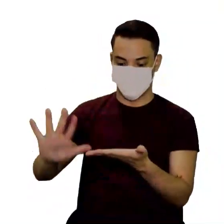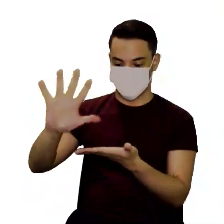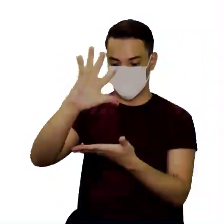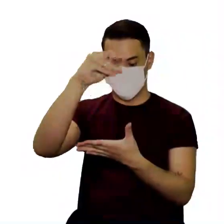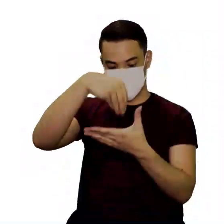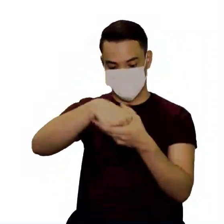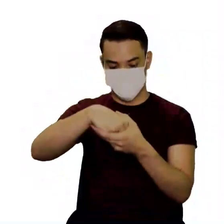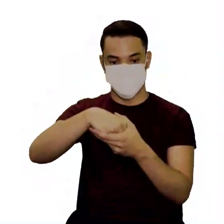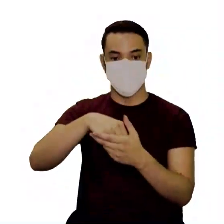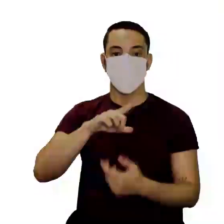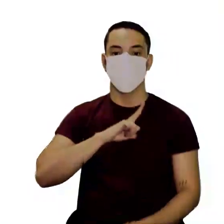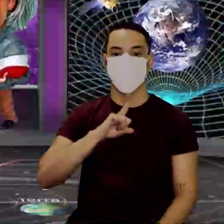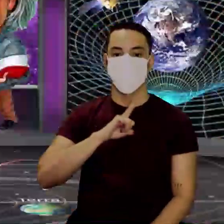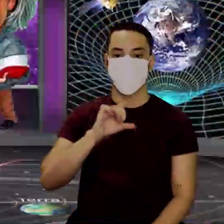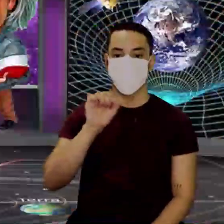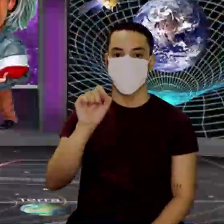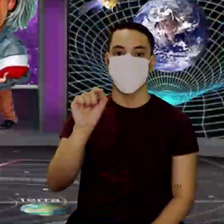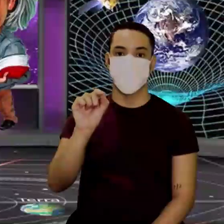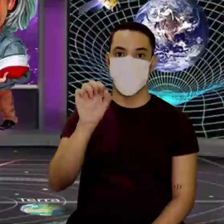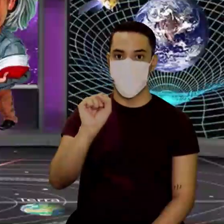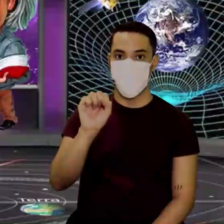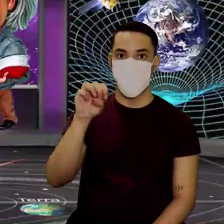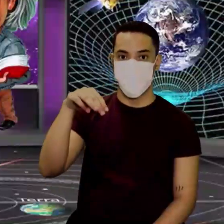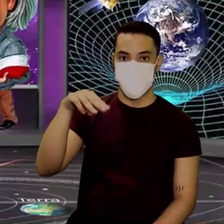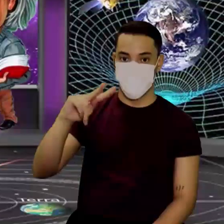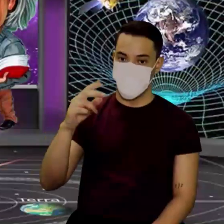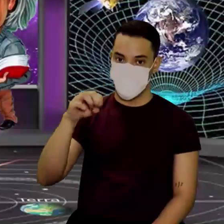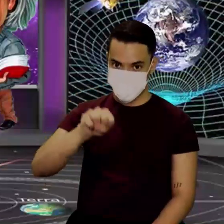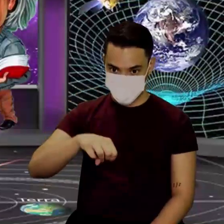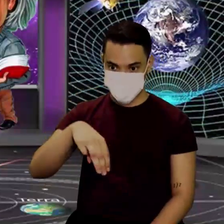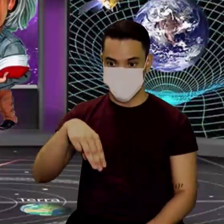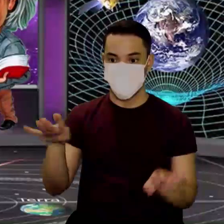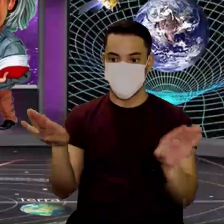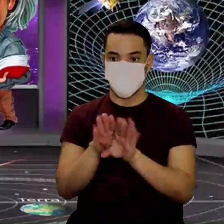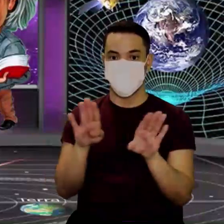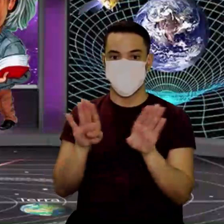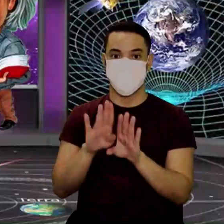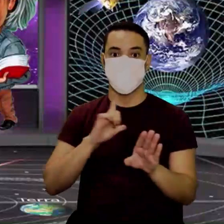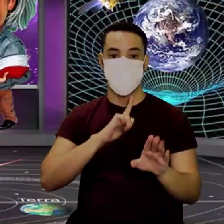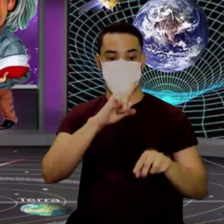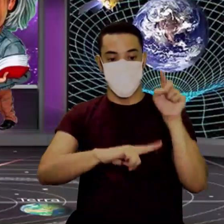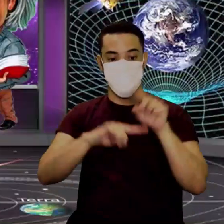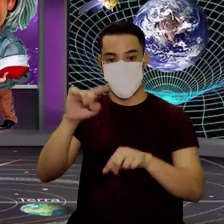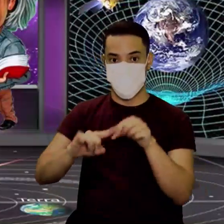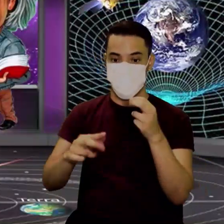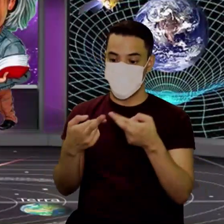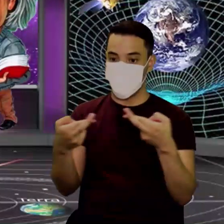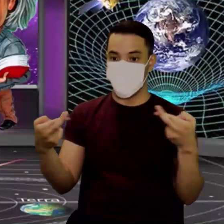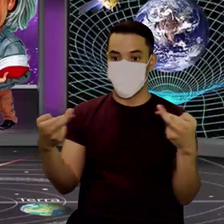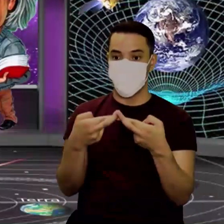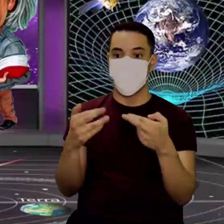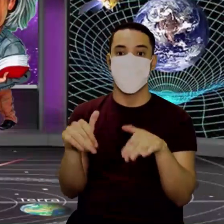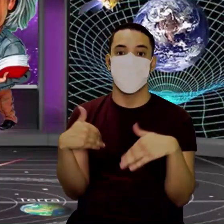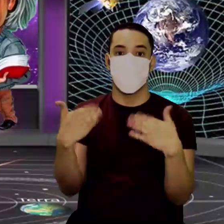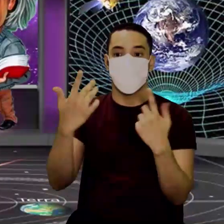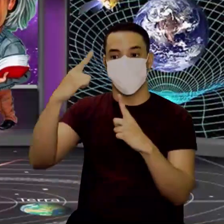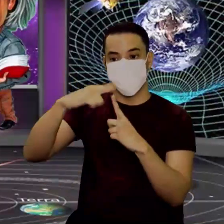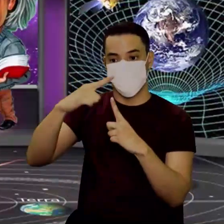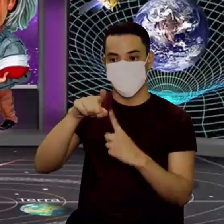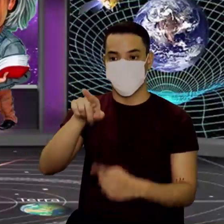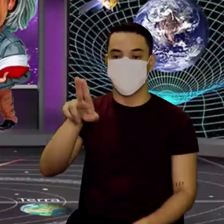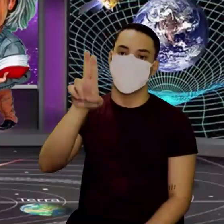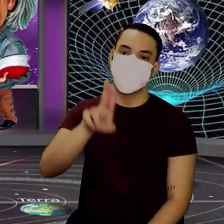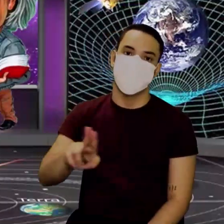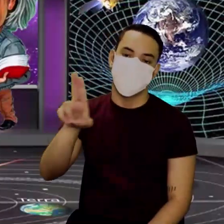metro. Então, quando eu falo aí, gente, de resistividade, eu estou falando de material. Qual o tipo de material que você está